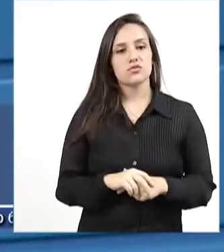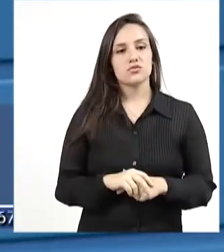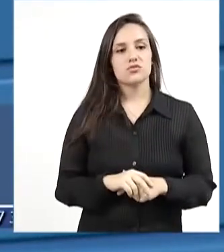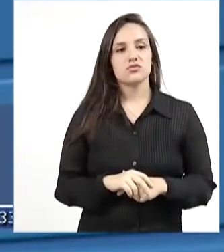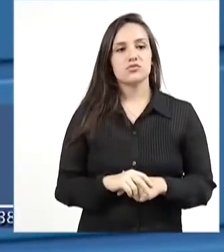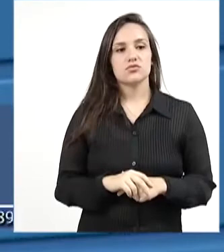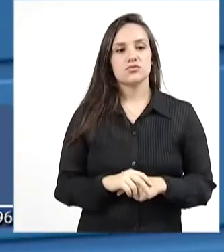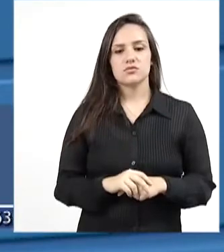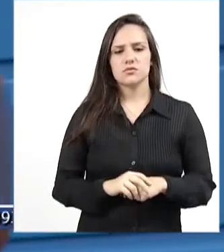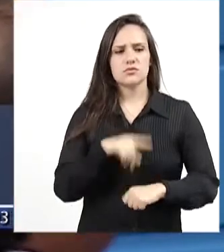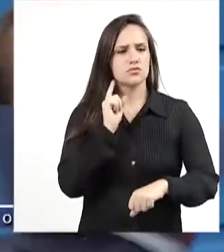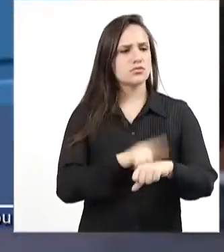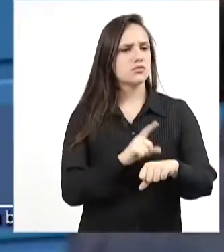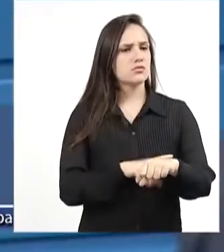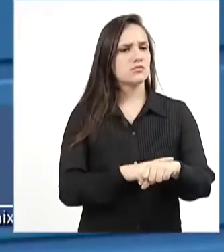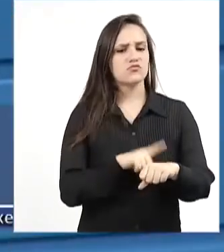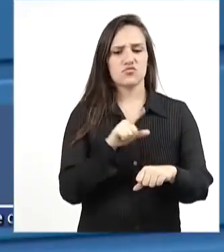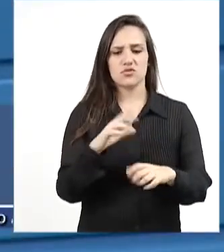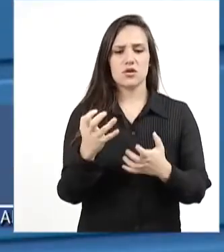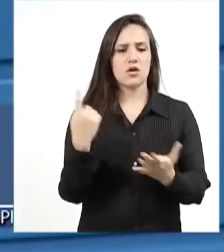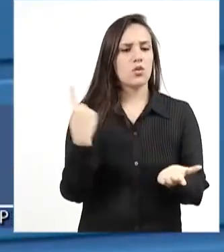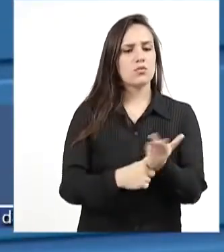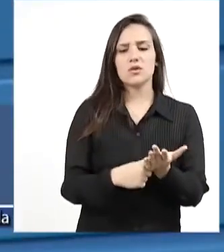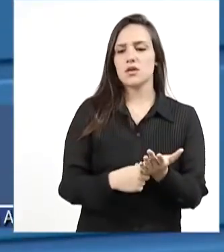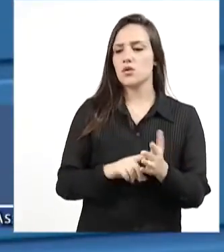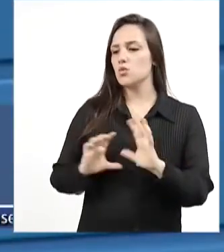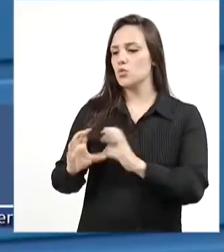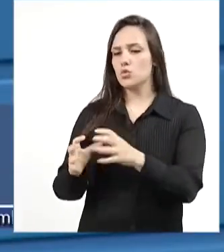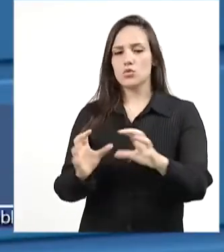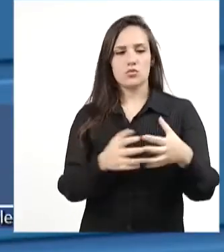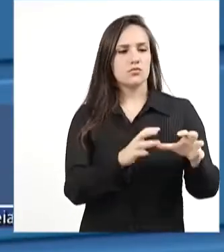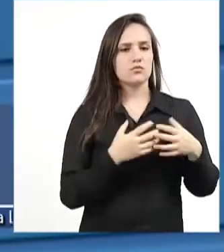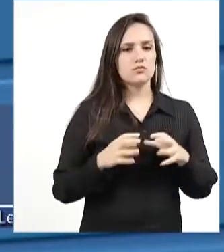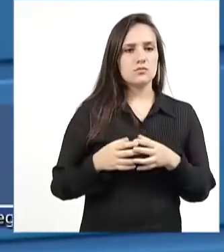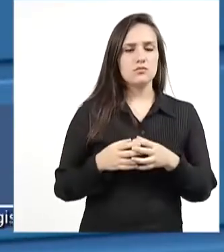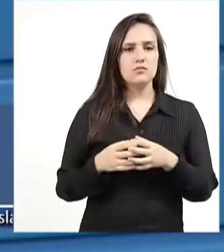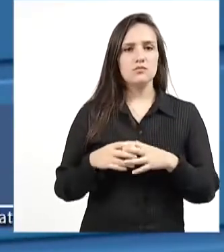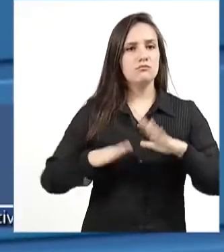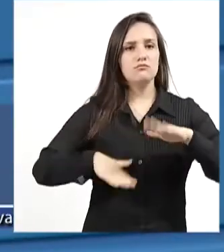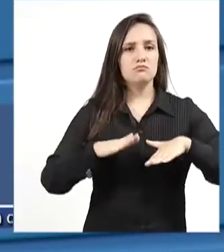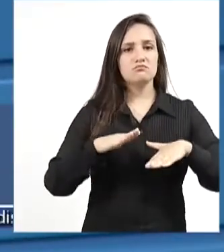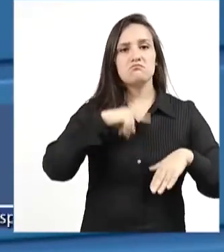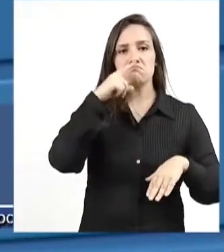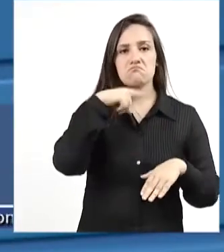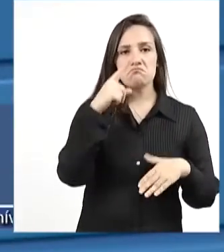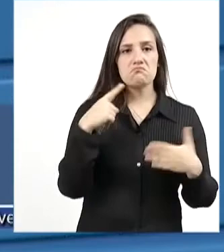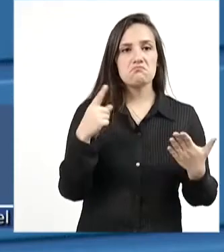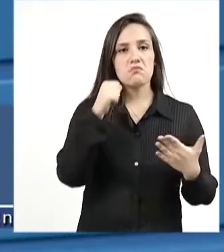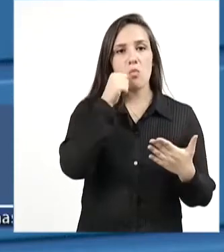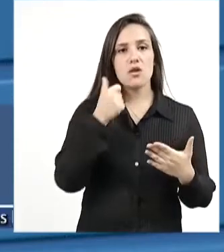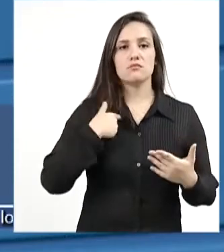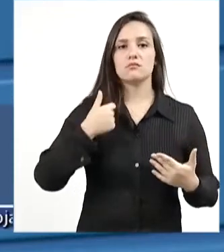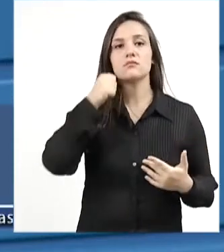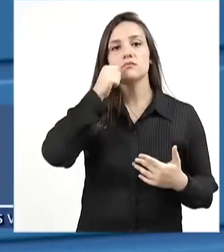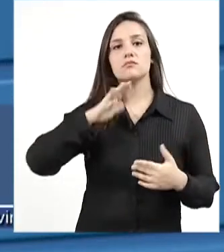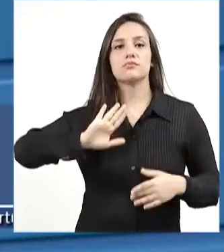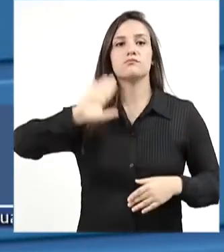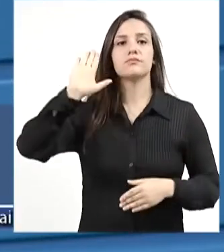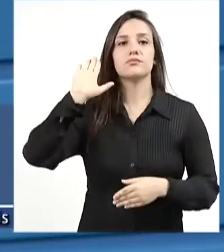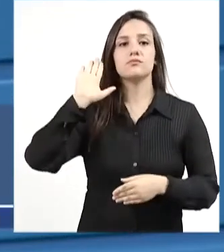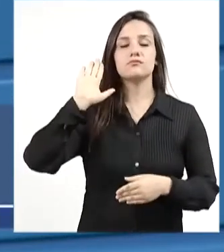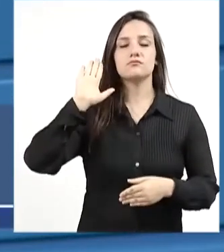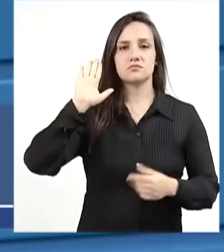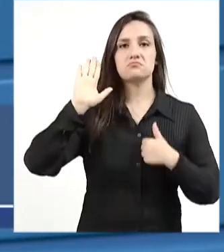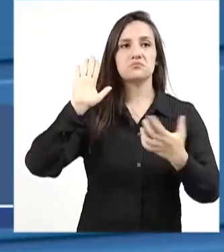justamente no momento de você construir as chapas para as disputas, porque às vezes você não consegue mulheres candidatas. Eu defendo